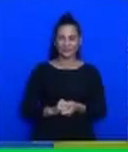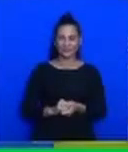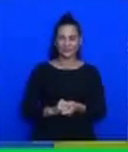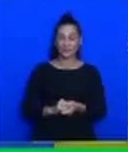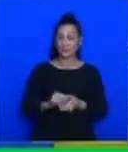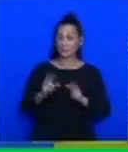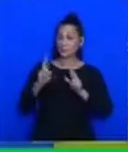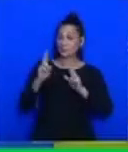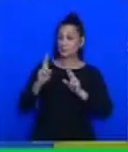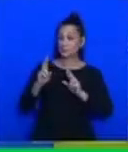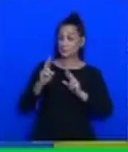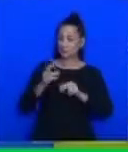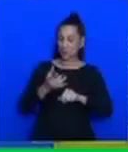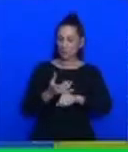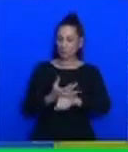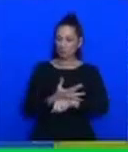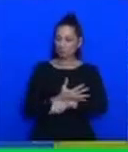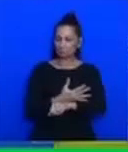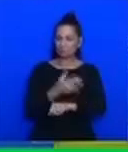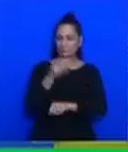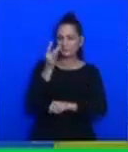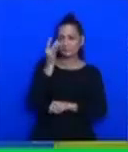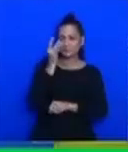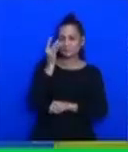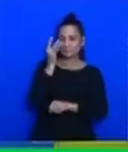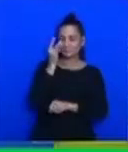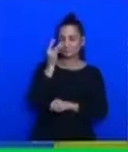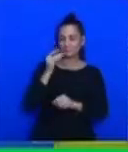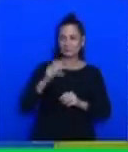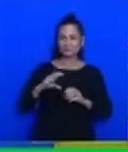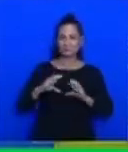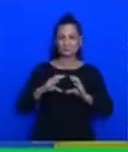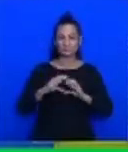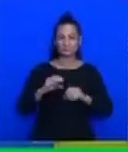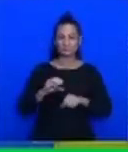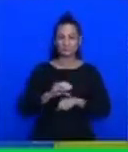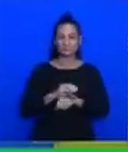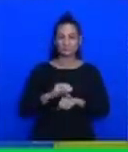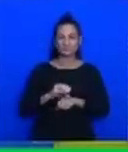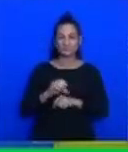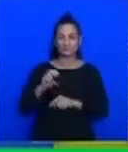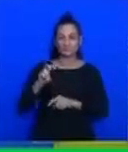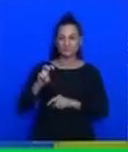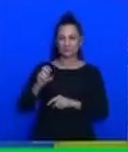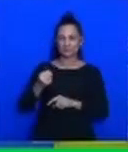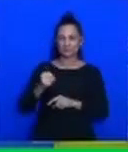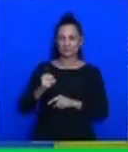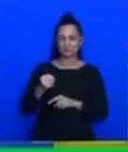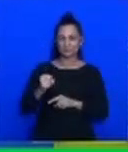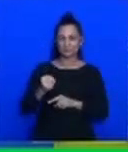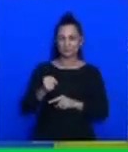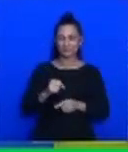E aquela expectativa, aquela emoção. É ao vivo, hein? Cinza 58.